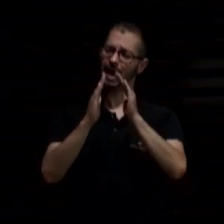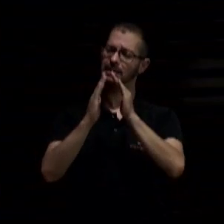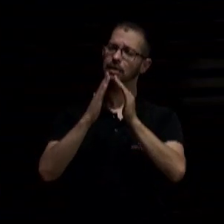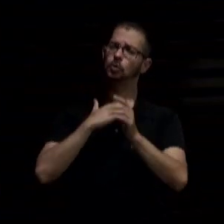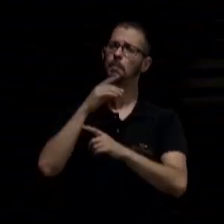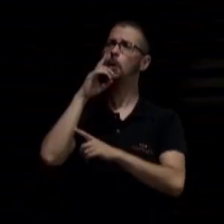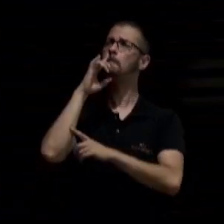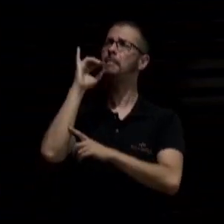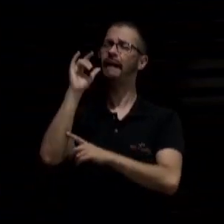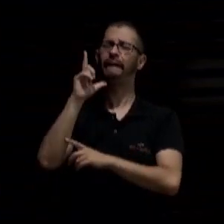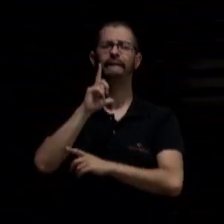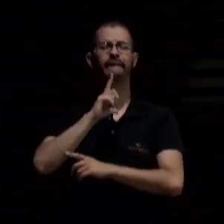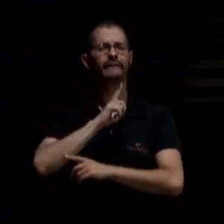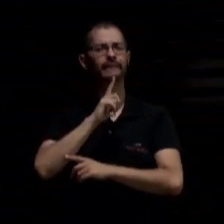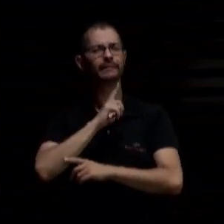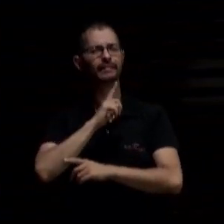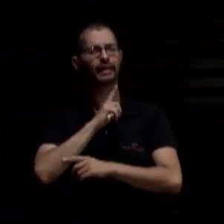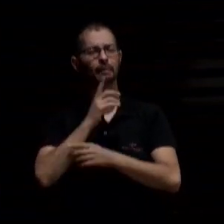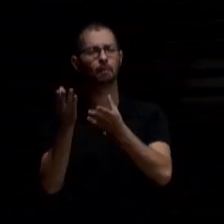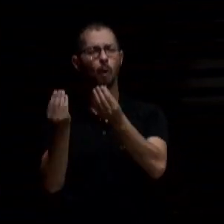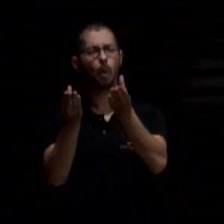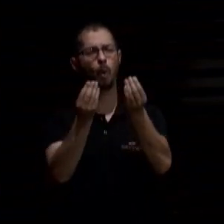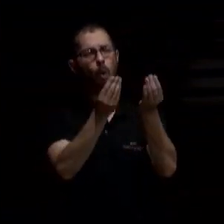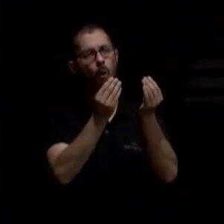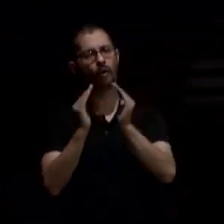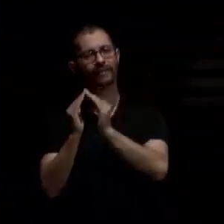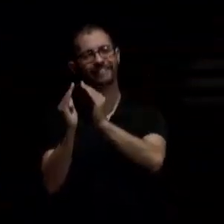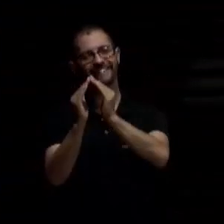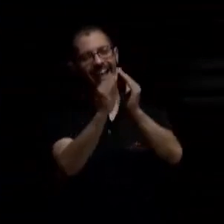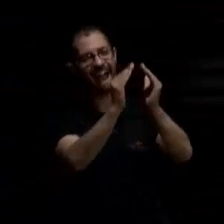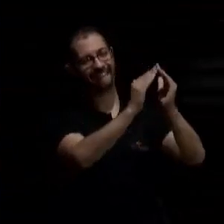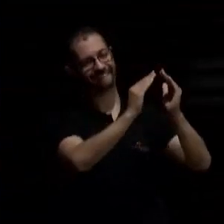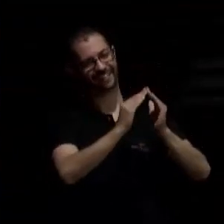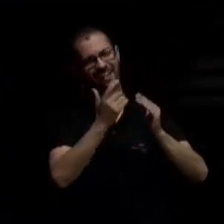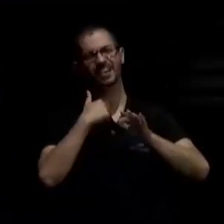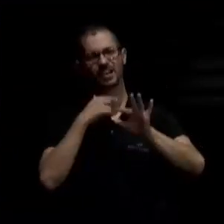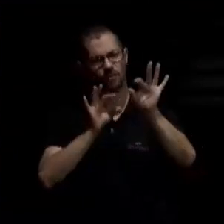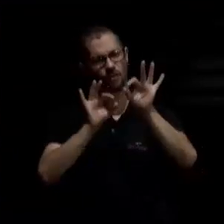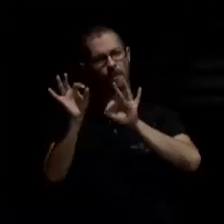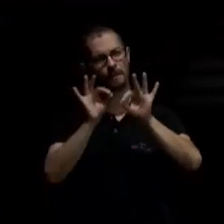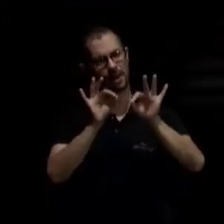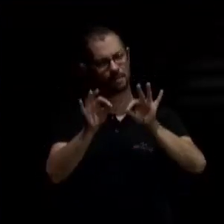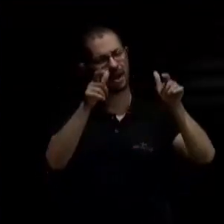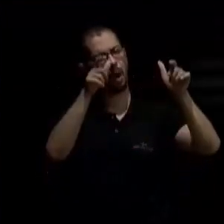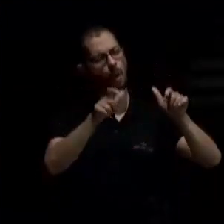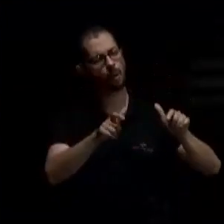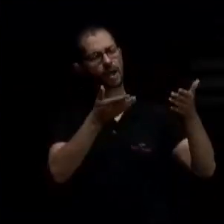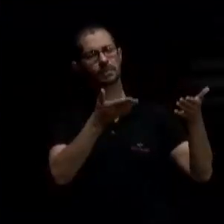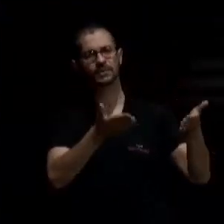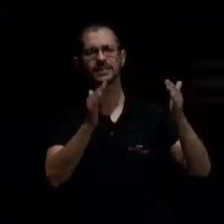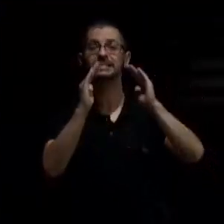há muitos fletes, e eu vou preparar um lugar para vocês, na casa do meu